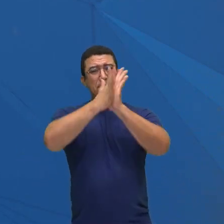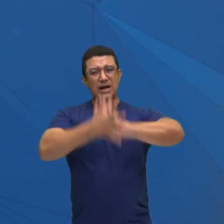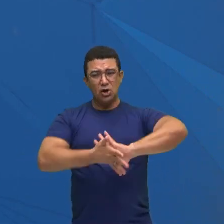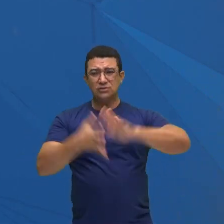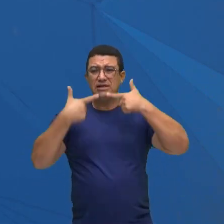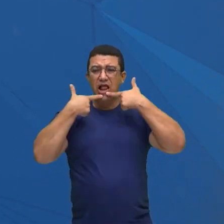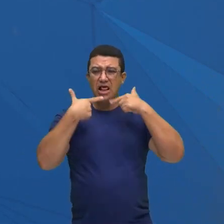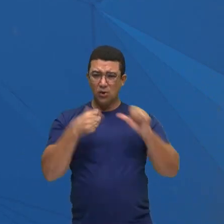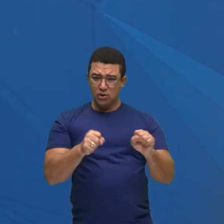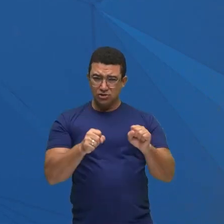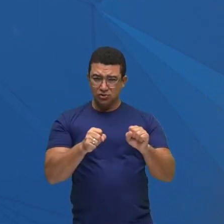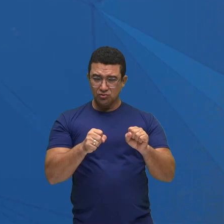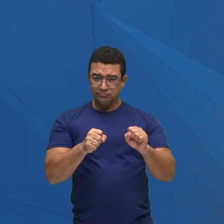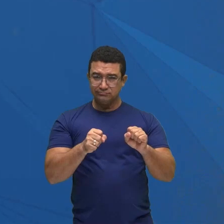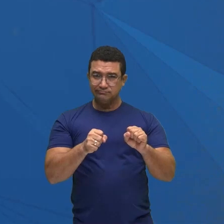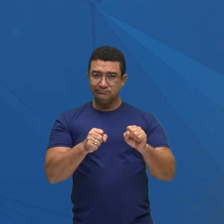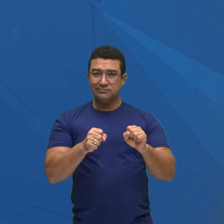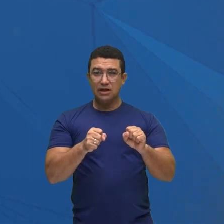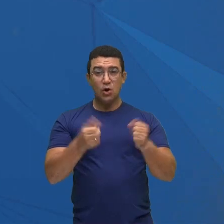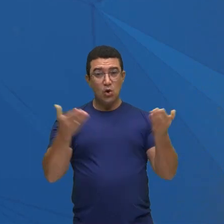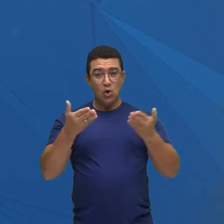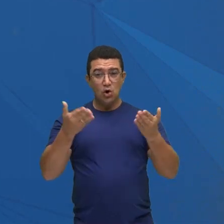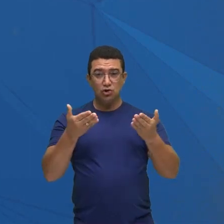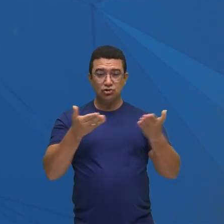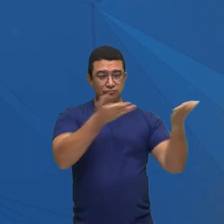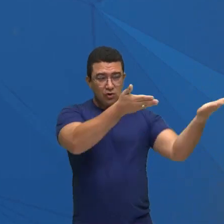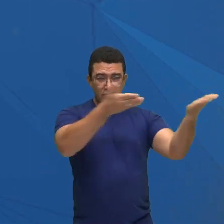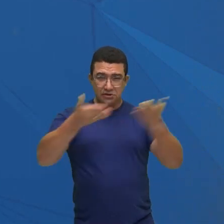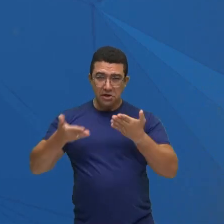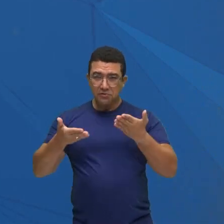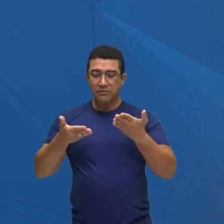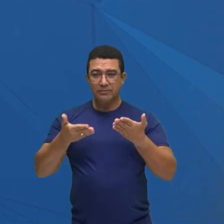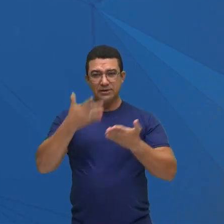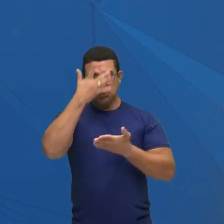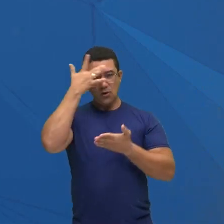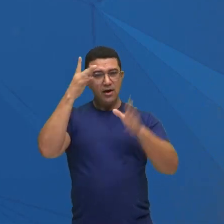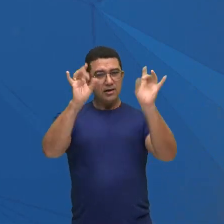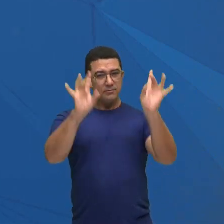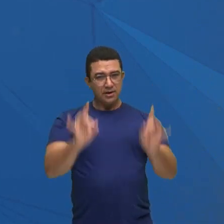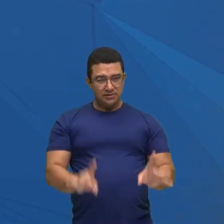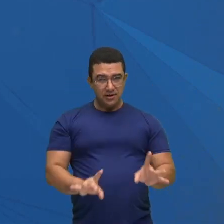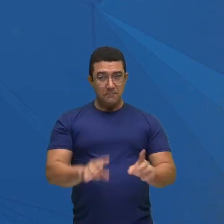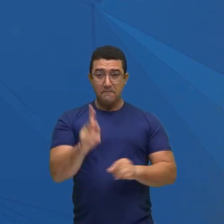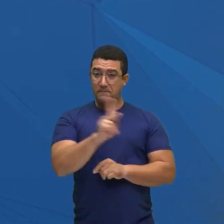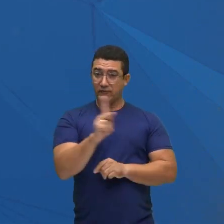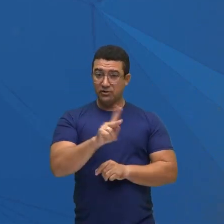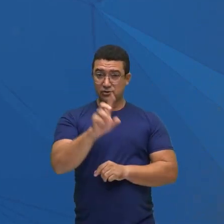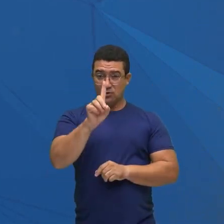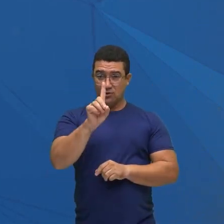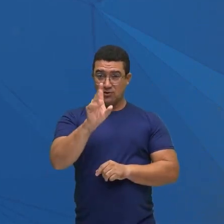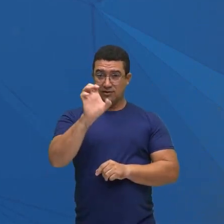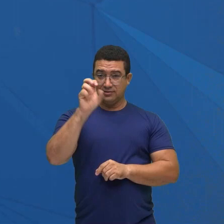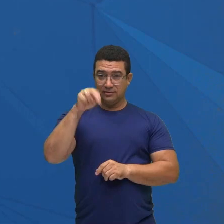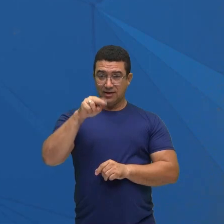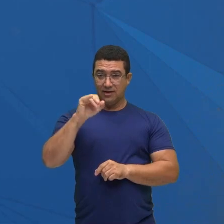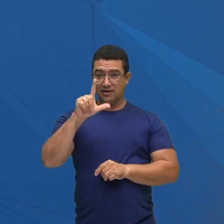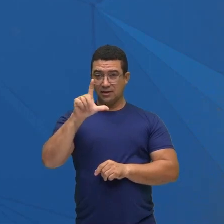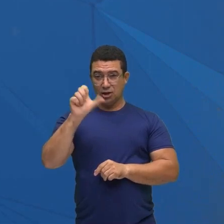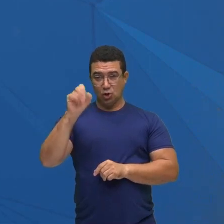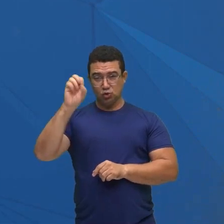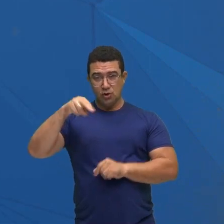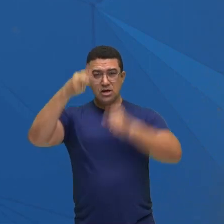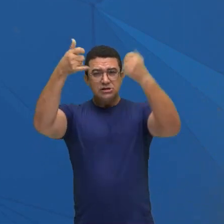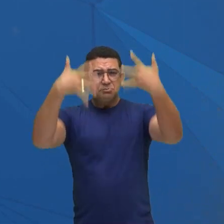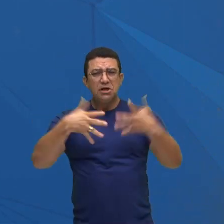um pouco disso, eu trouxe à presença aí um convidado super especial, que é o professor Denilson, que vai explicar um pouquinho para a gente o que